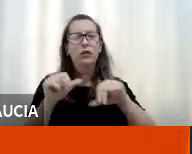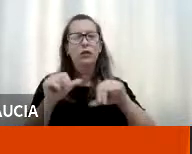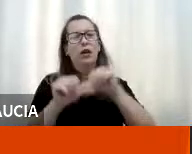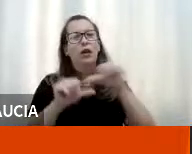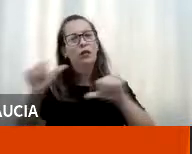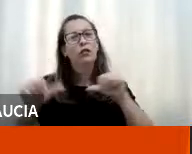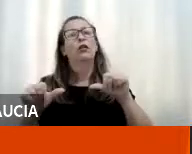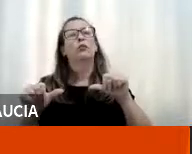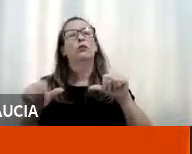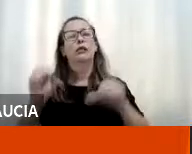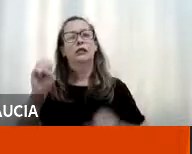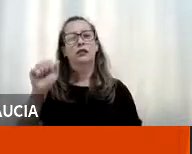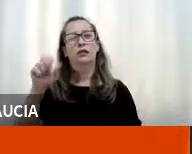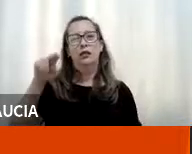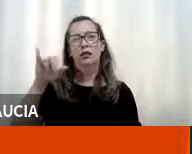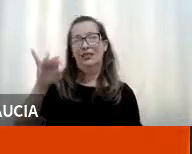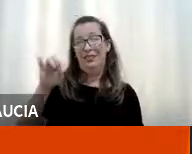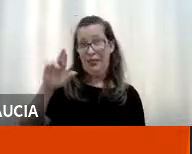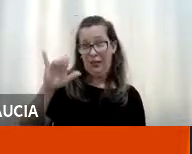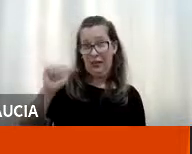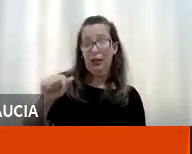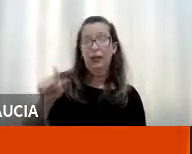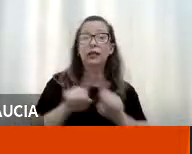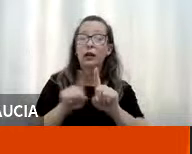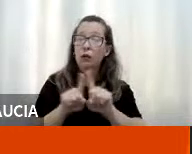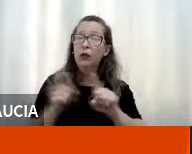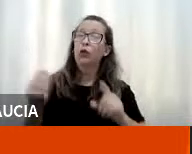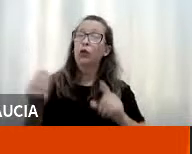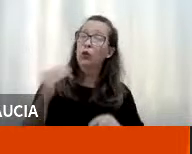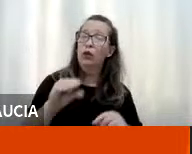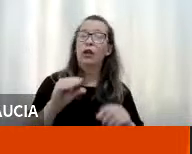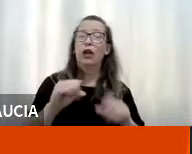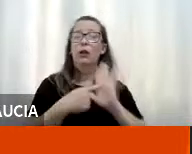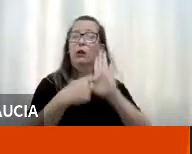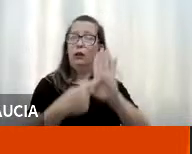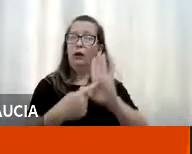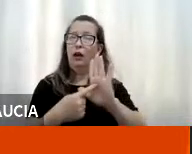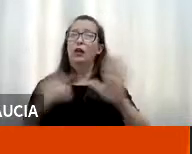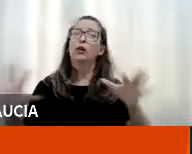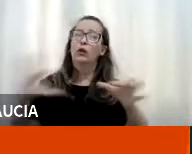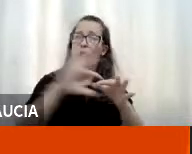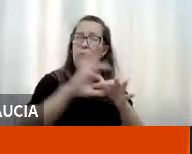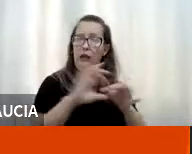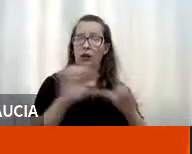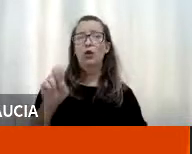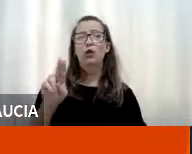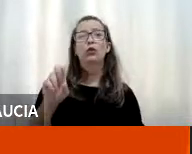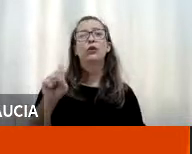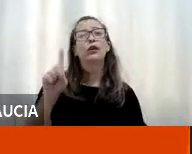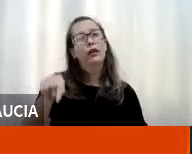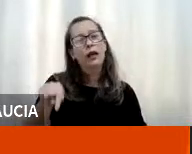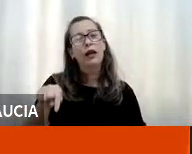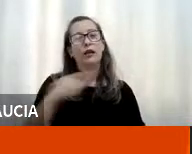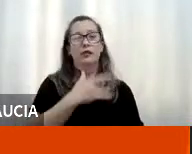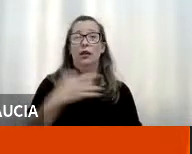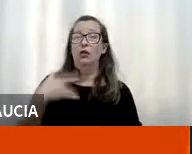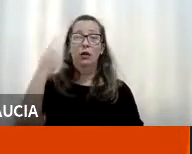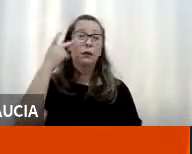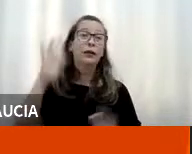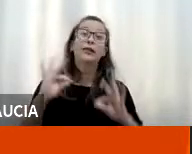Constituição na expressão da universalidade do SUS, né, a saúde para todos, ele já está